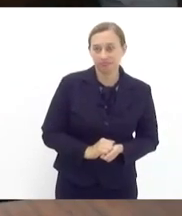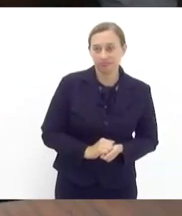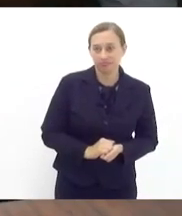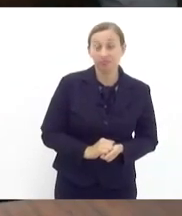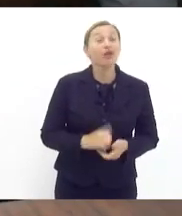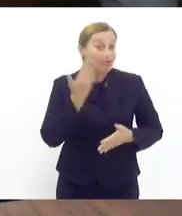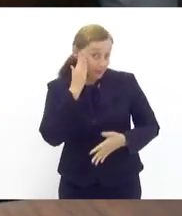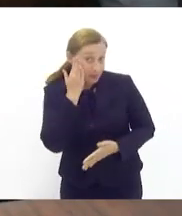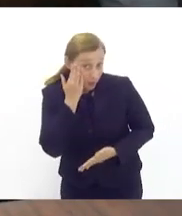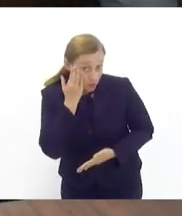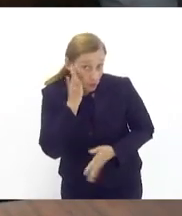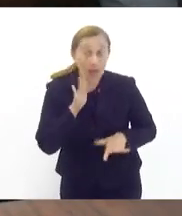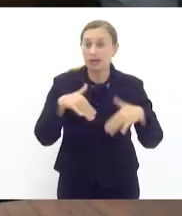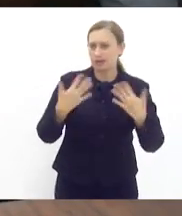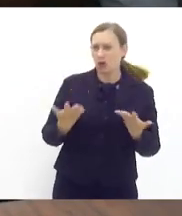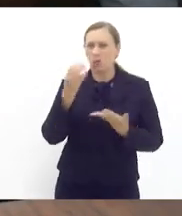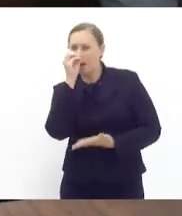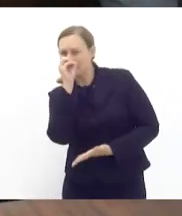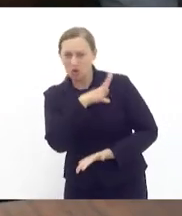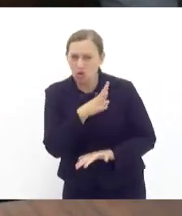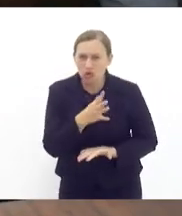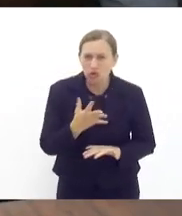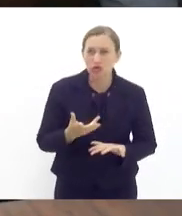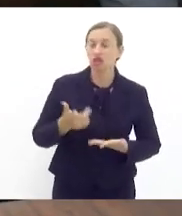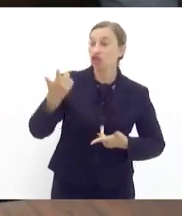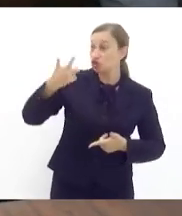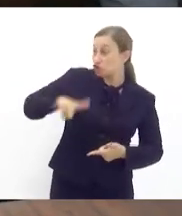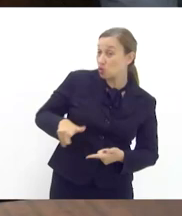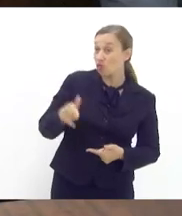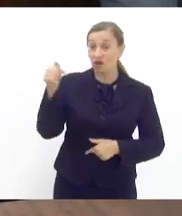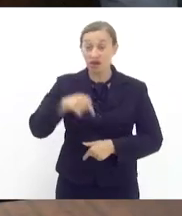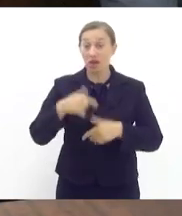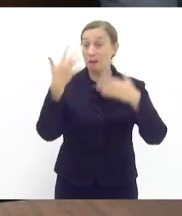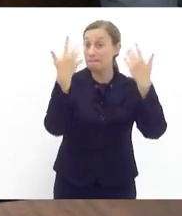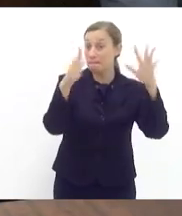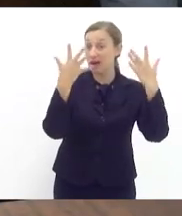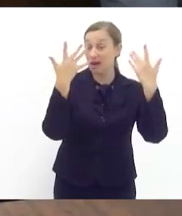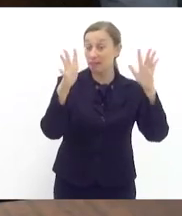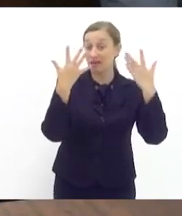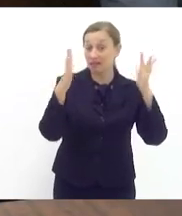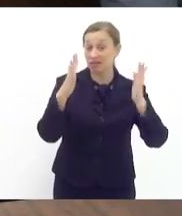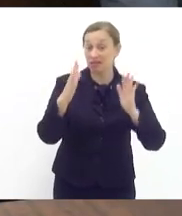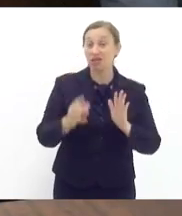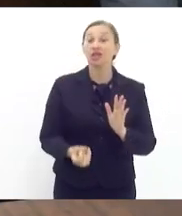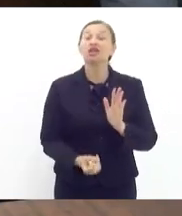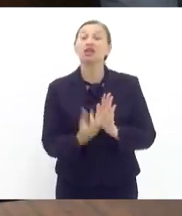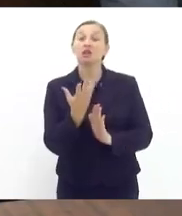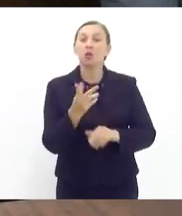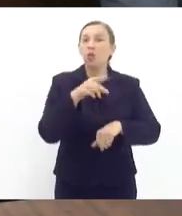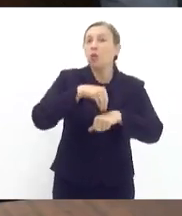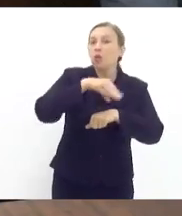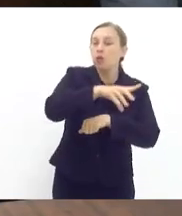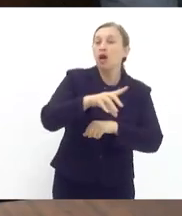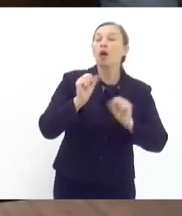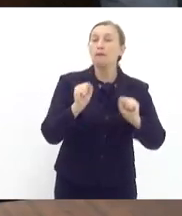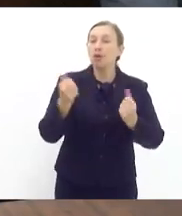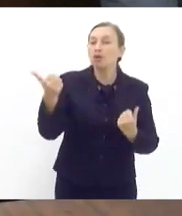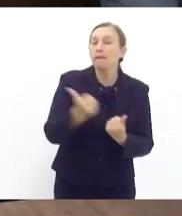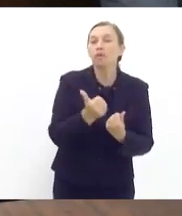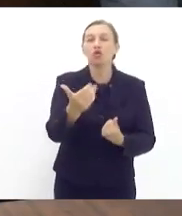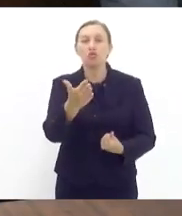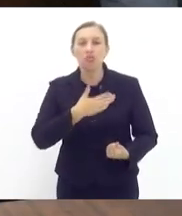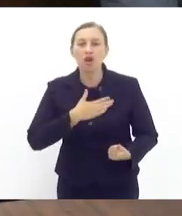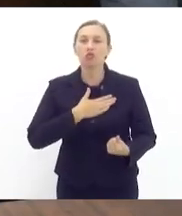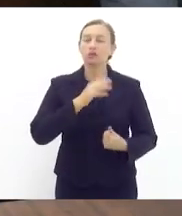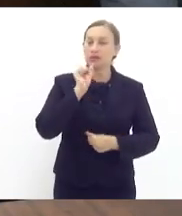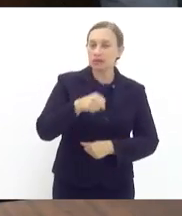entendeu então absurdo mais uma vez aqui eu quero parabenizar os autores dessa indicação e podem contar com